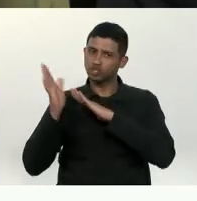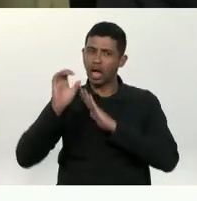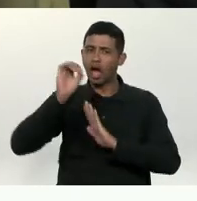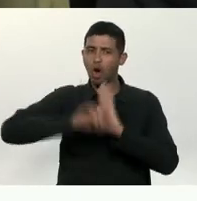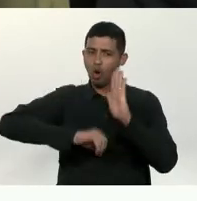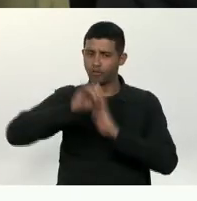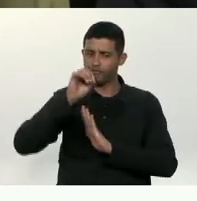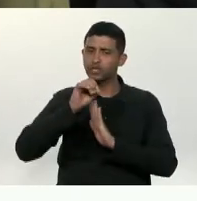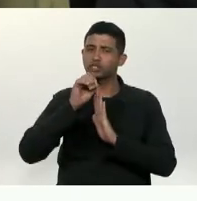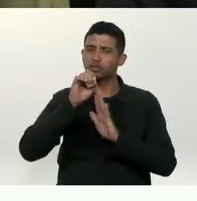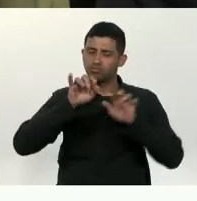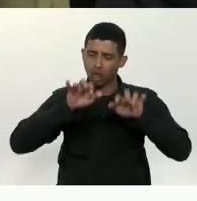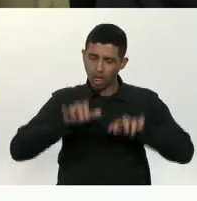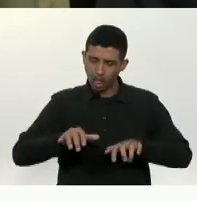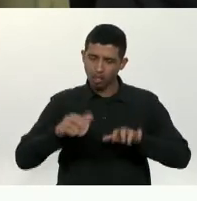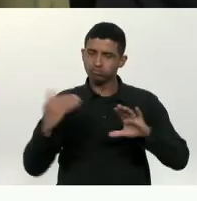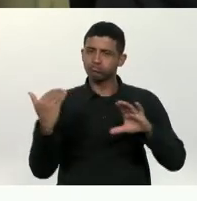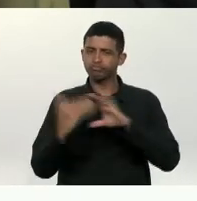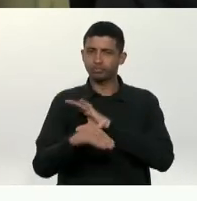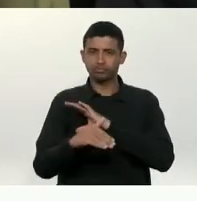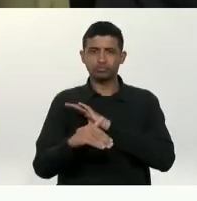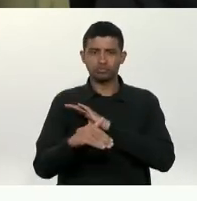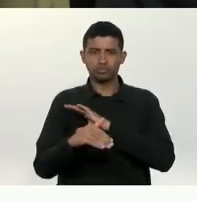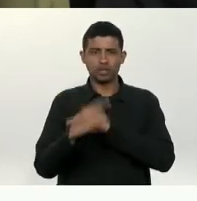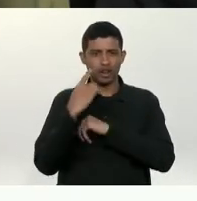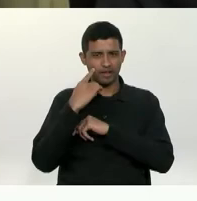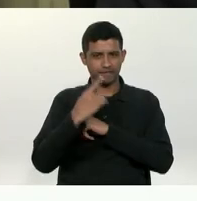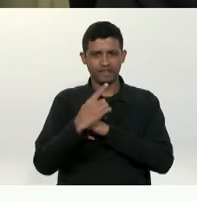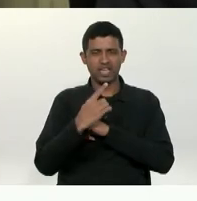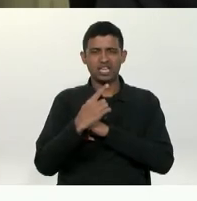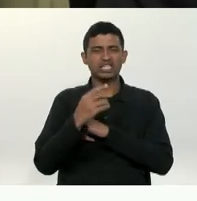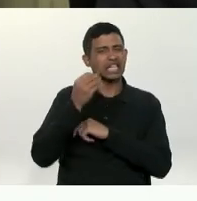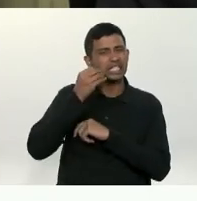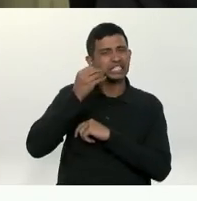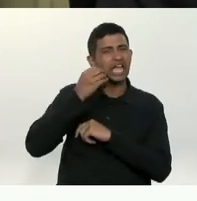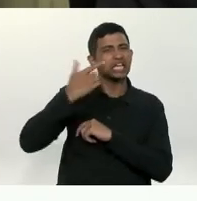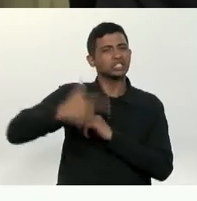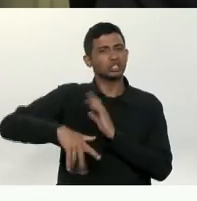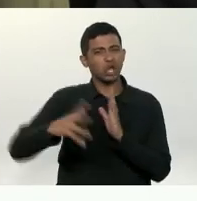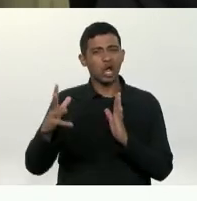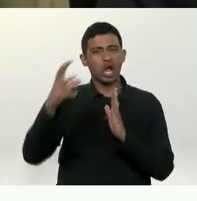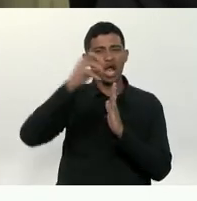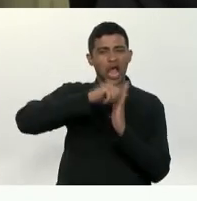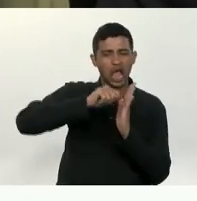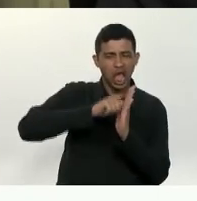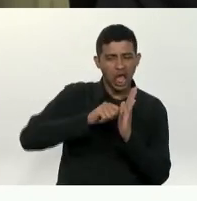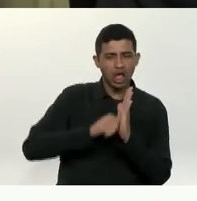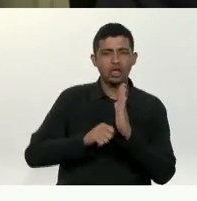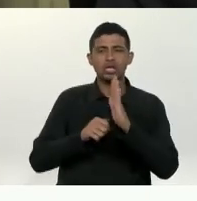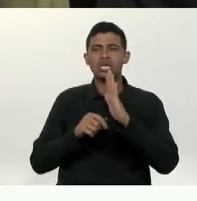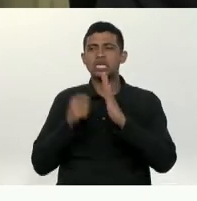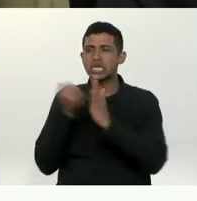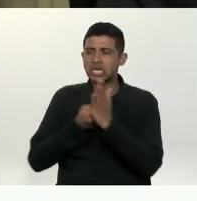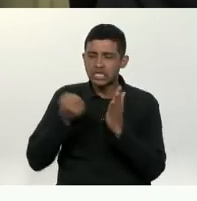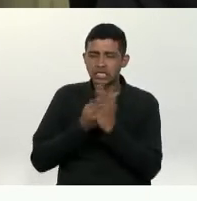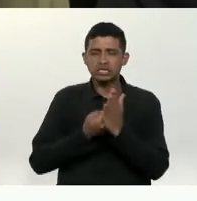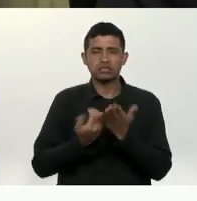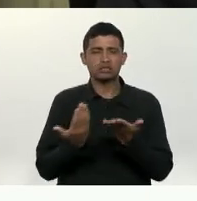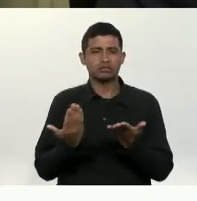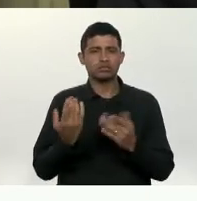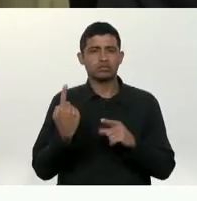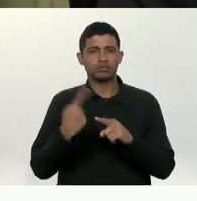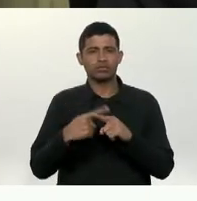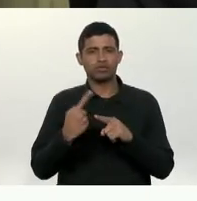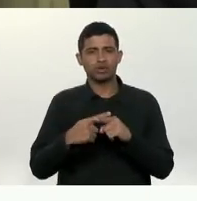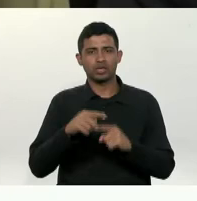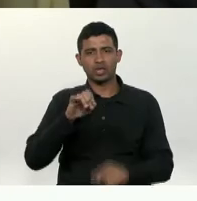para esta CPI, suspendendo esse tipo de novo cadastro de exigências, até porque, segundo